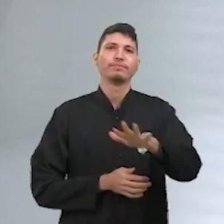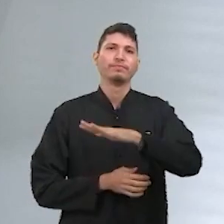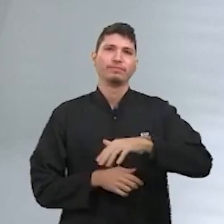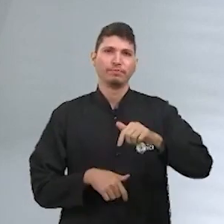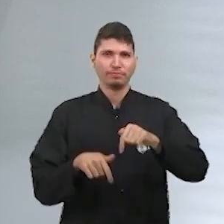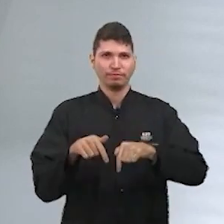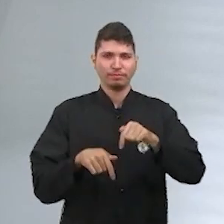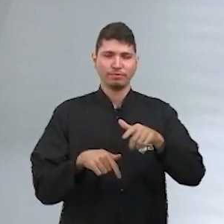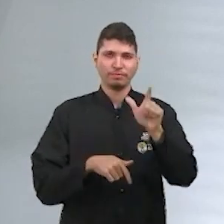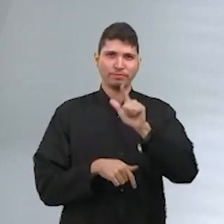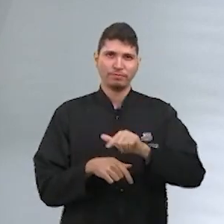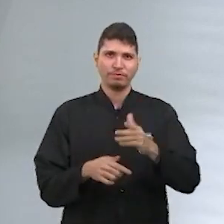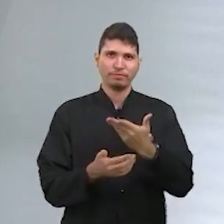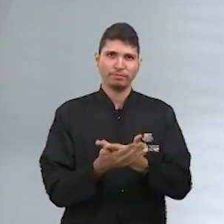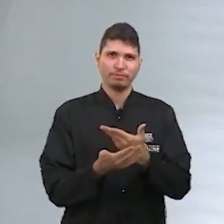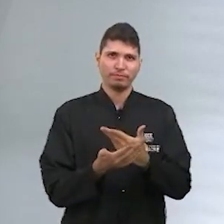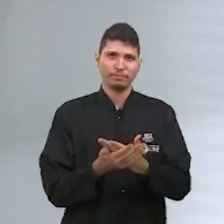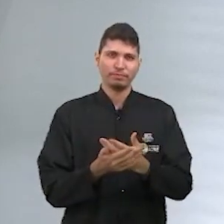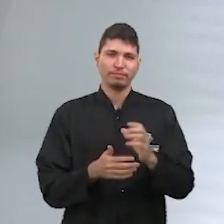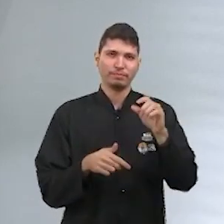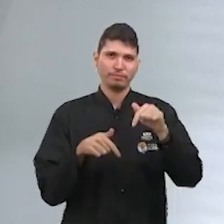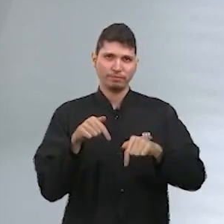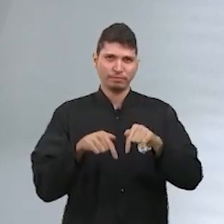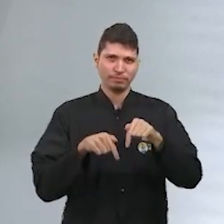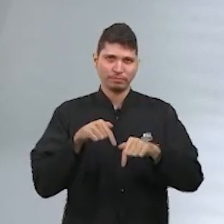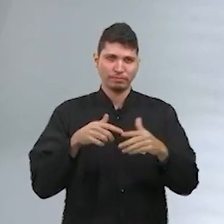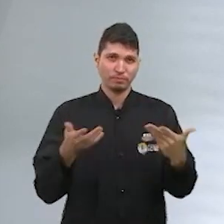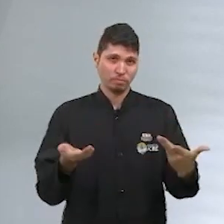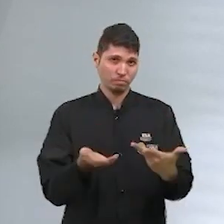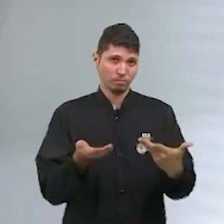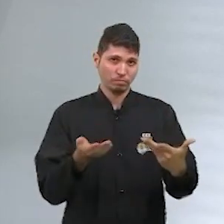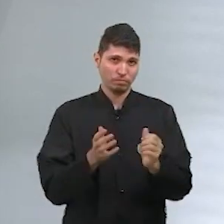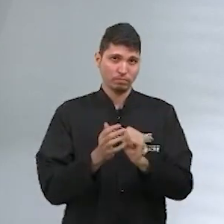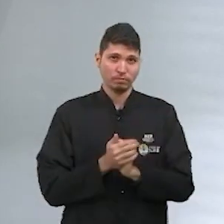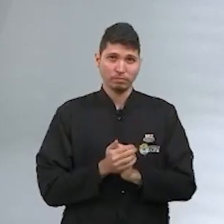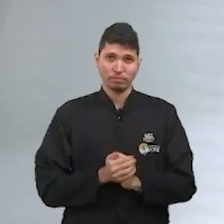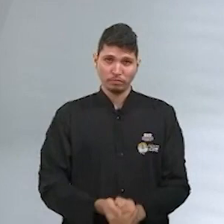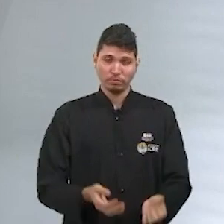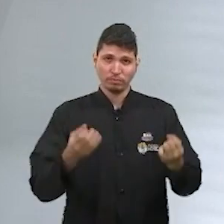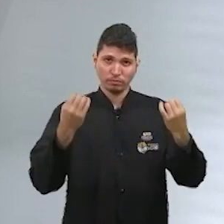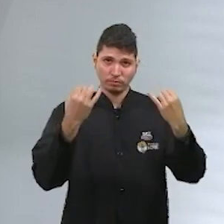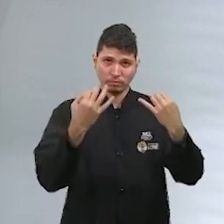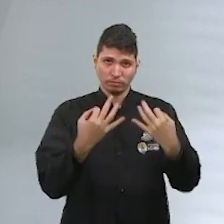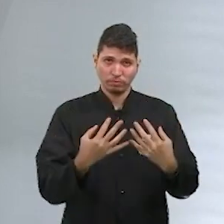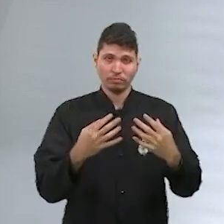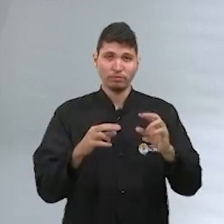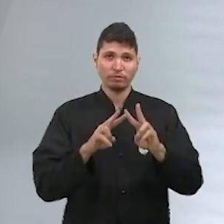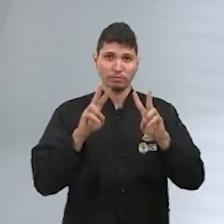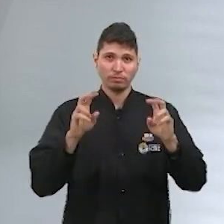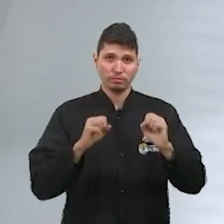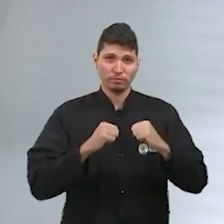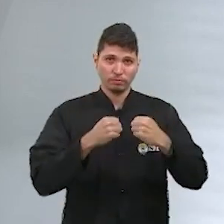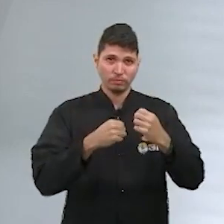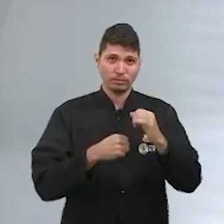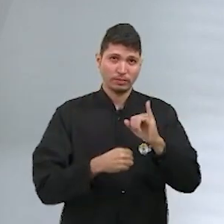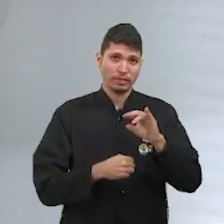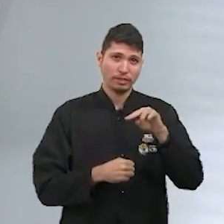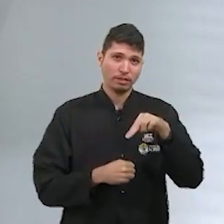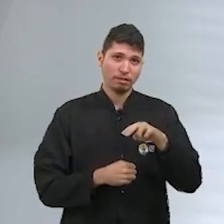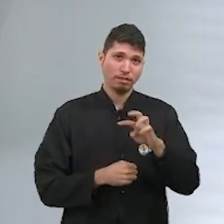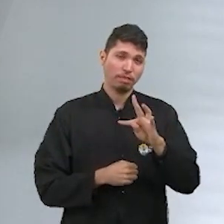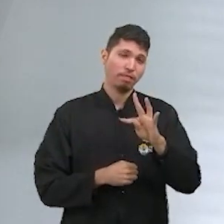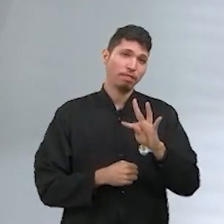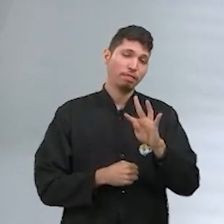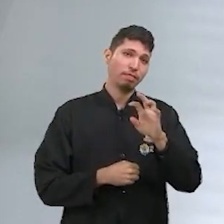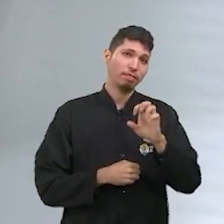para mais uma aulinha de Química. Hoje nós vamos falar um pouquinho sobre as forças intermoleculares,